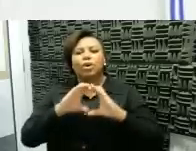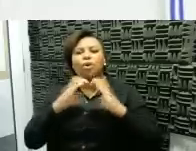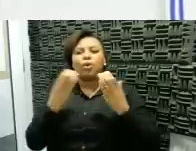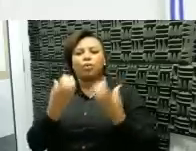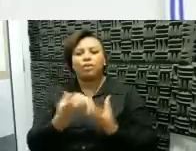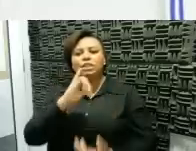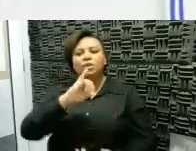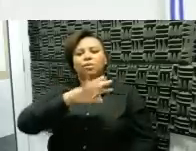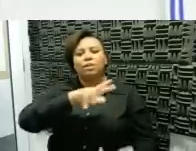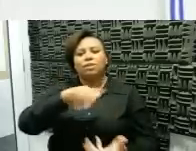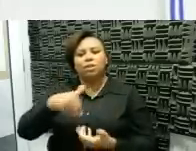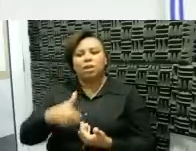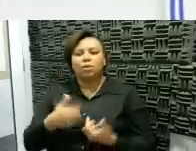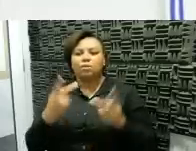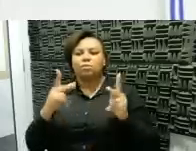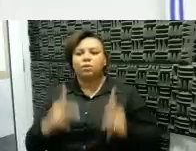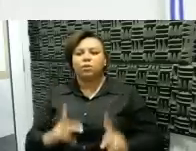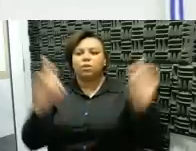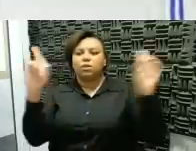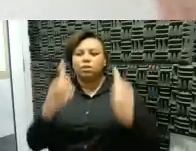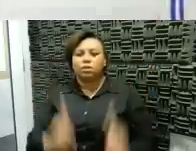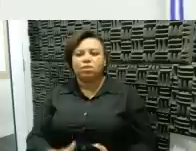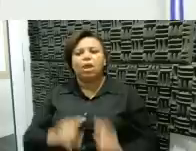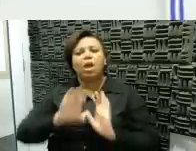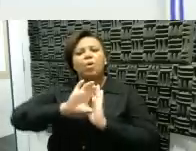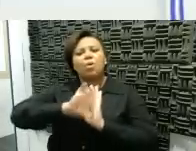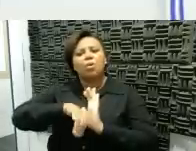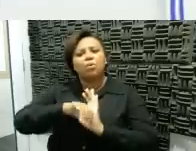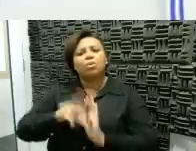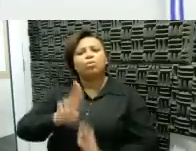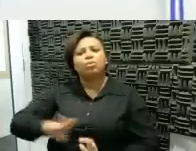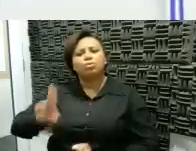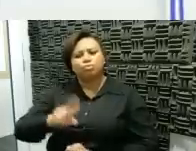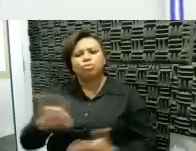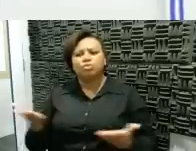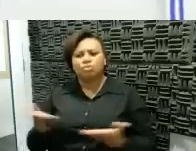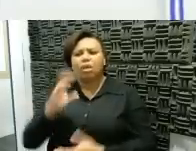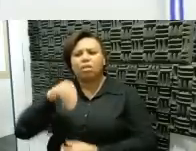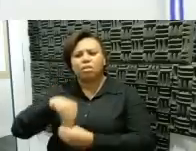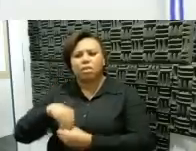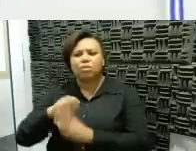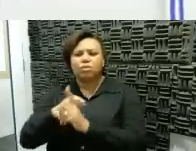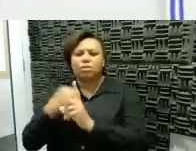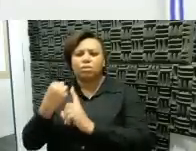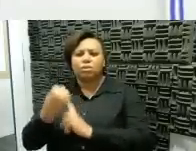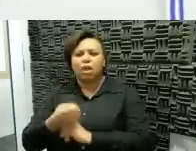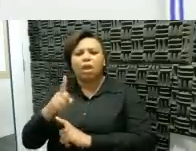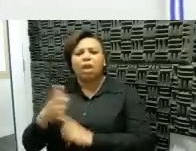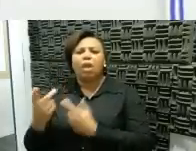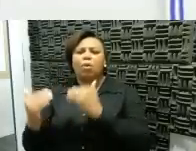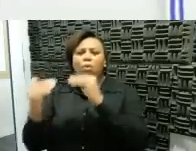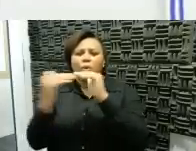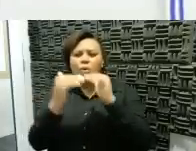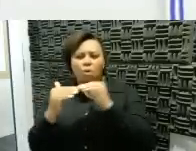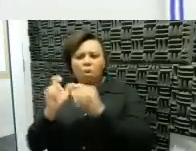conceito que a gente já usa hoje na na na nossa sociedade que ele é consenso hoje em dia do que que seria a deficiência